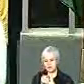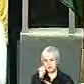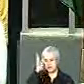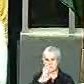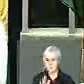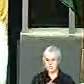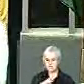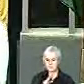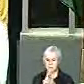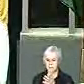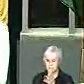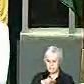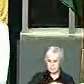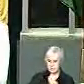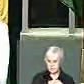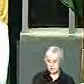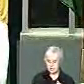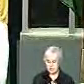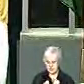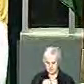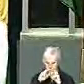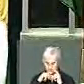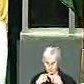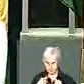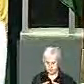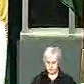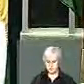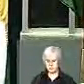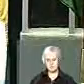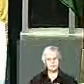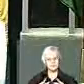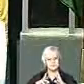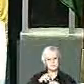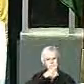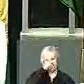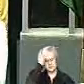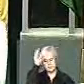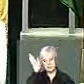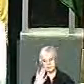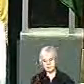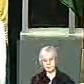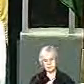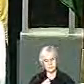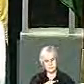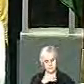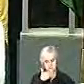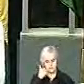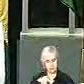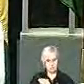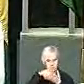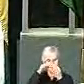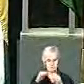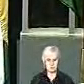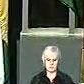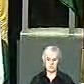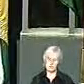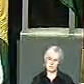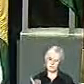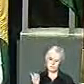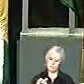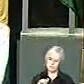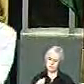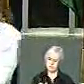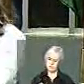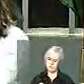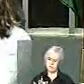a imoralidade que ela representa diante de cada brasileiro e cada brasileira. Concedo a palavra à deputada Janete Petá